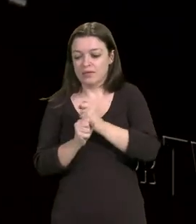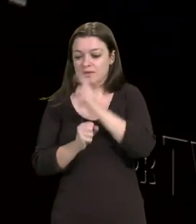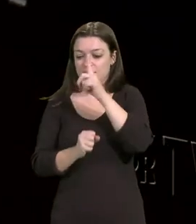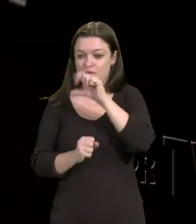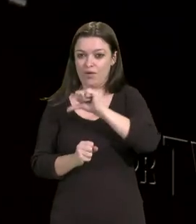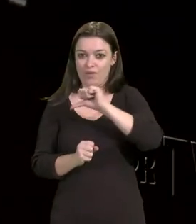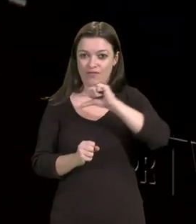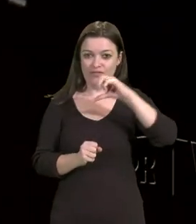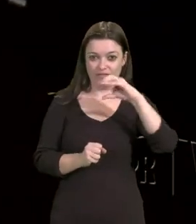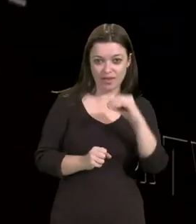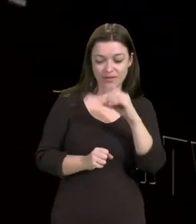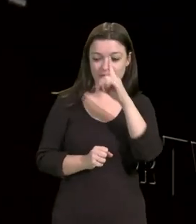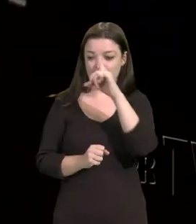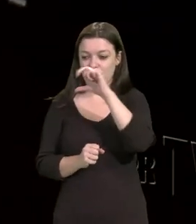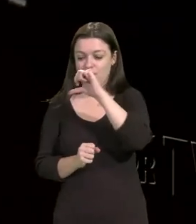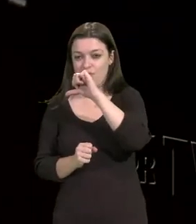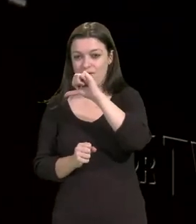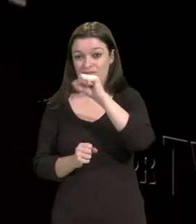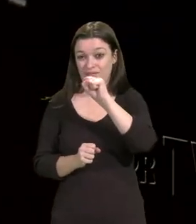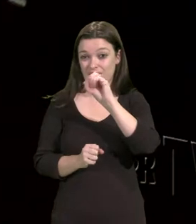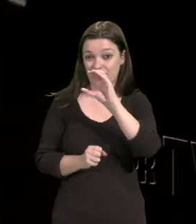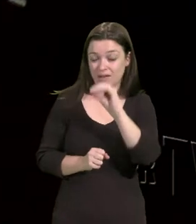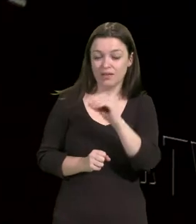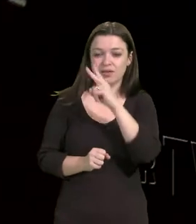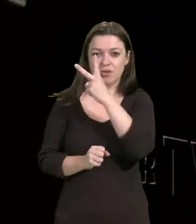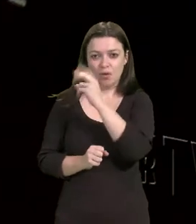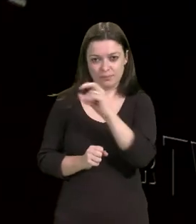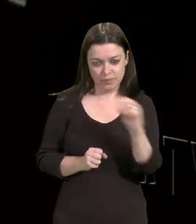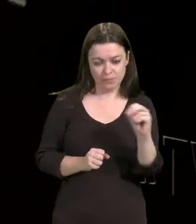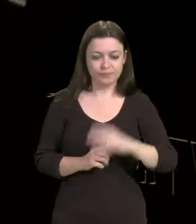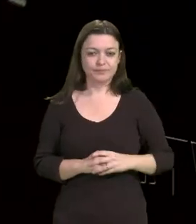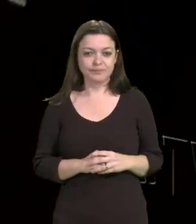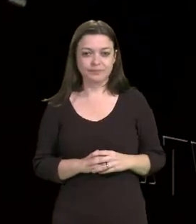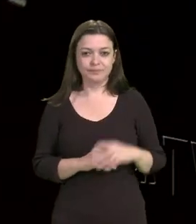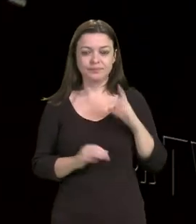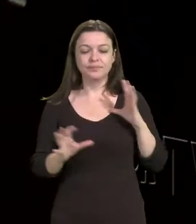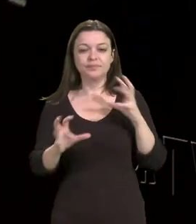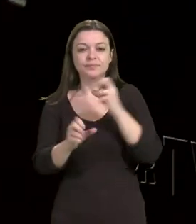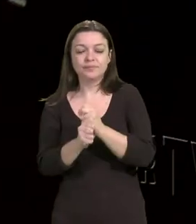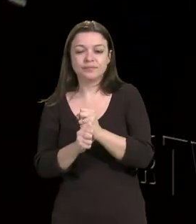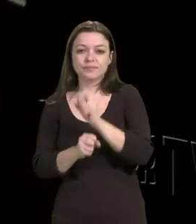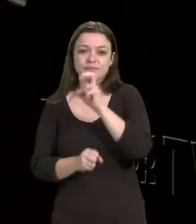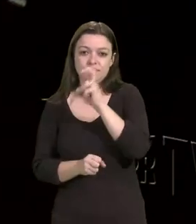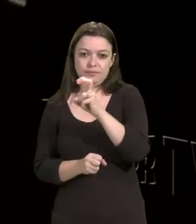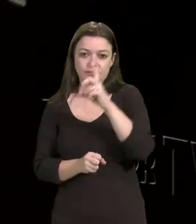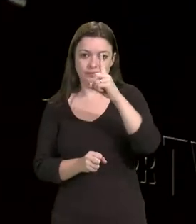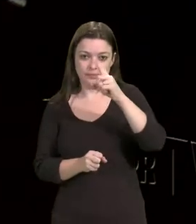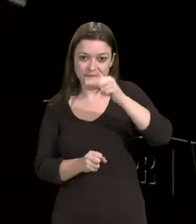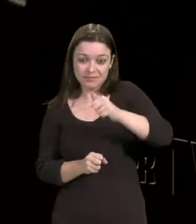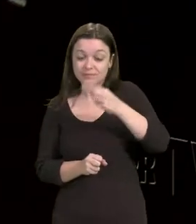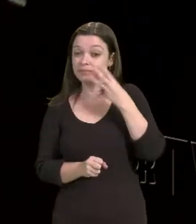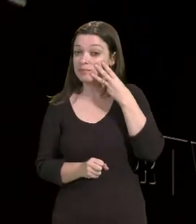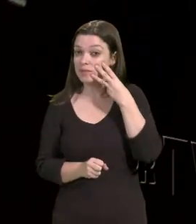nos anos 80, nos anos 2000, importam em 517 milhões.